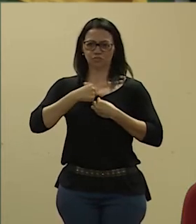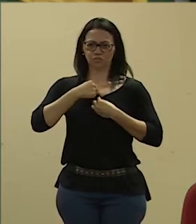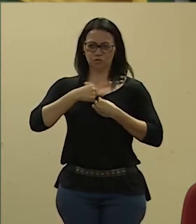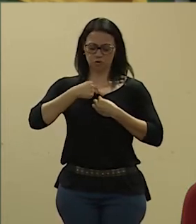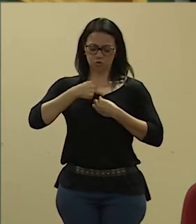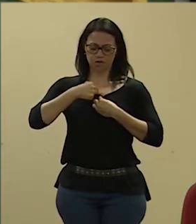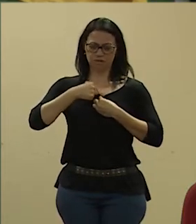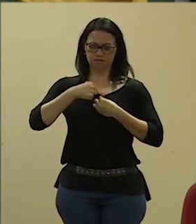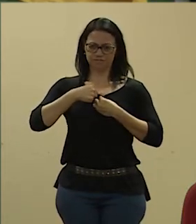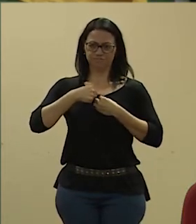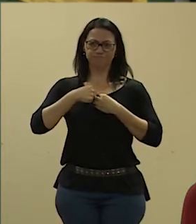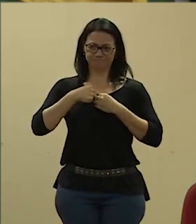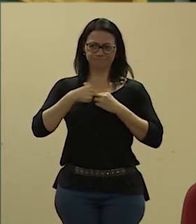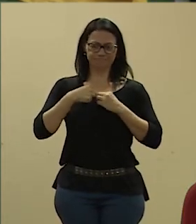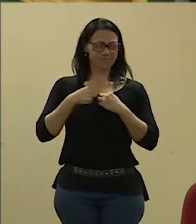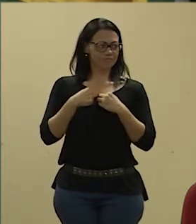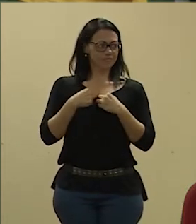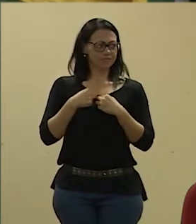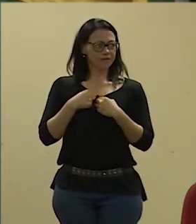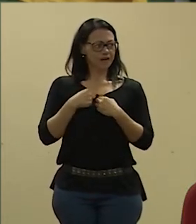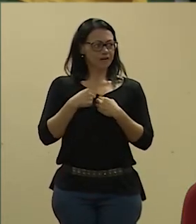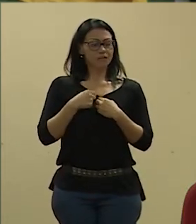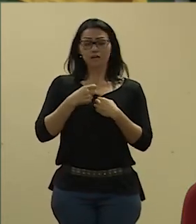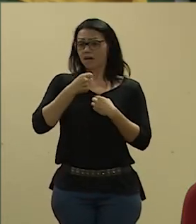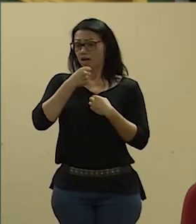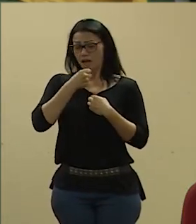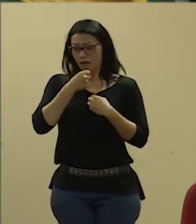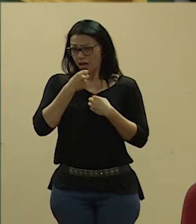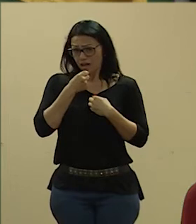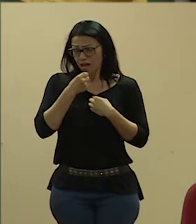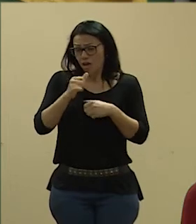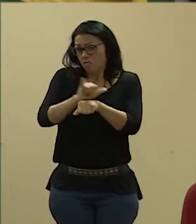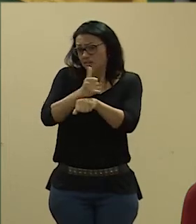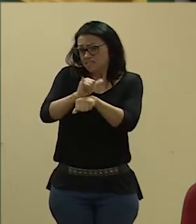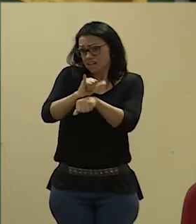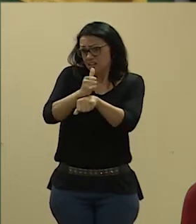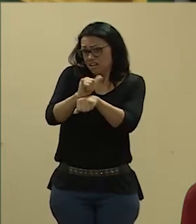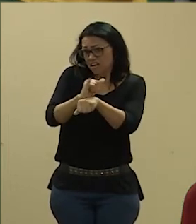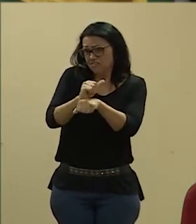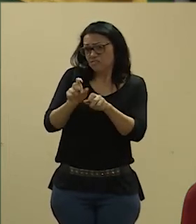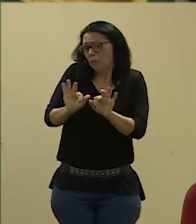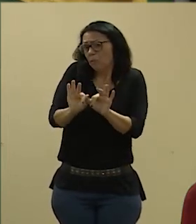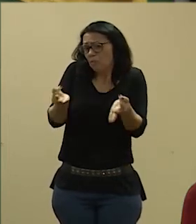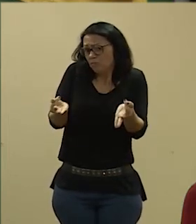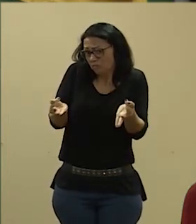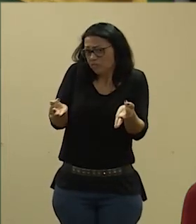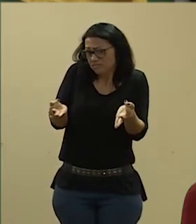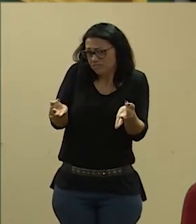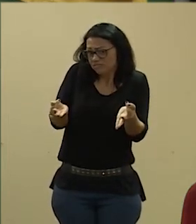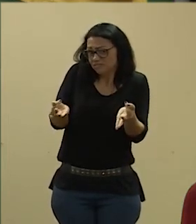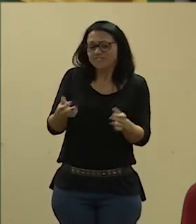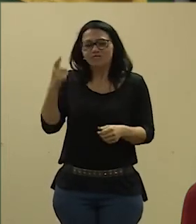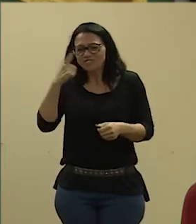muda o volume que é onde fica o microfone fique próximo que na sua boca é uma bela caseiro que você não gastou nada pra fazer né você consegue é